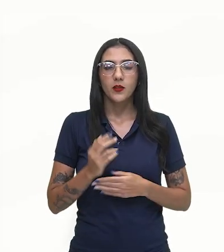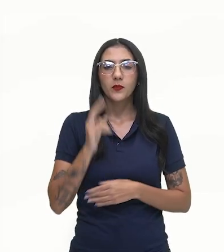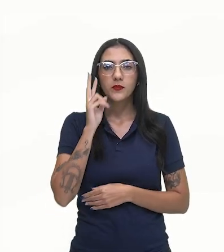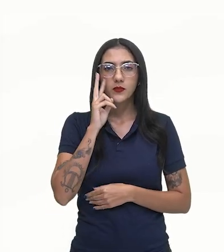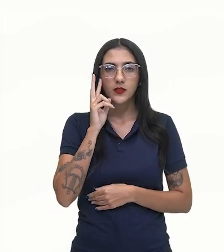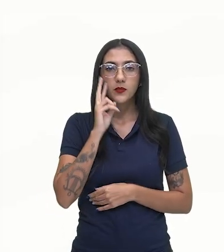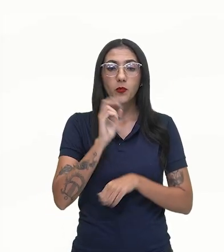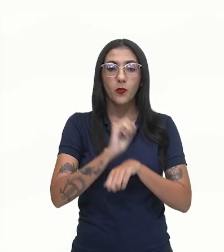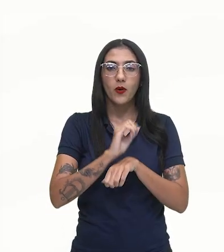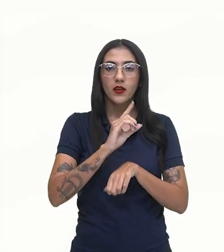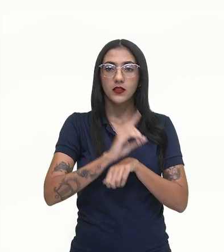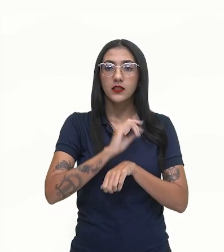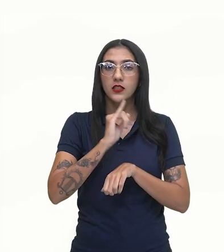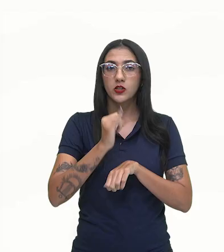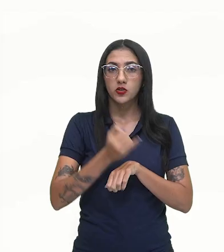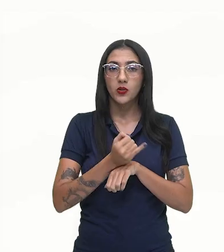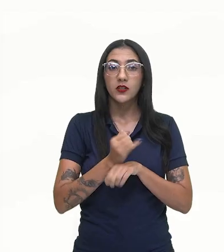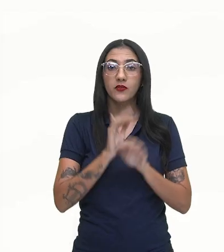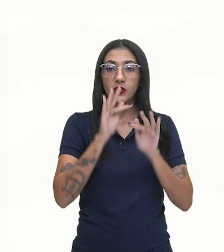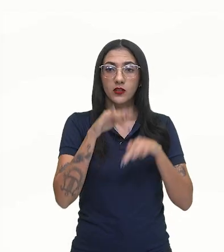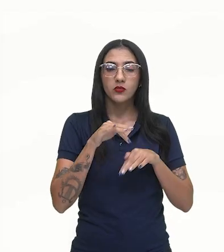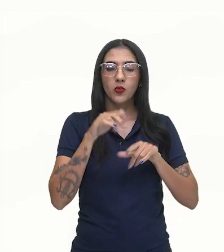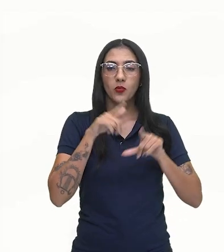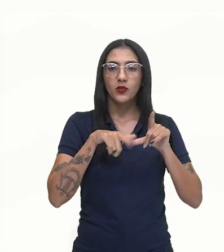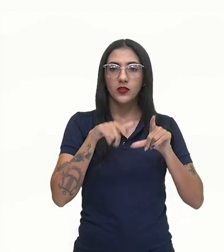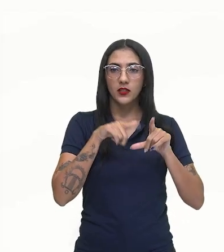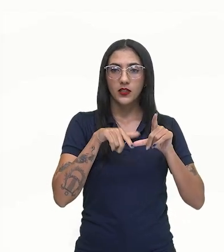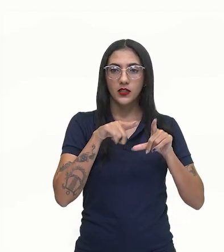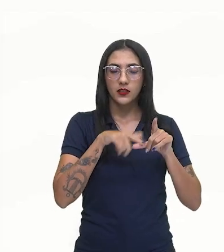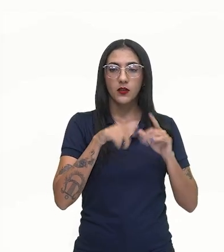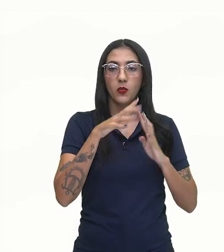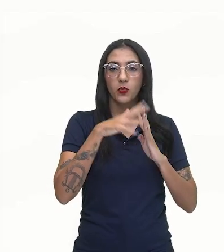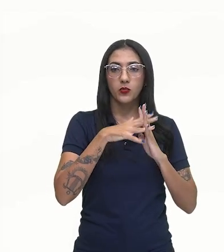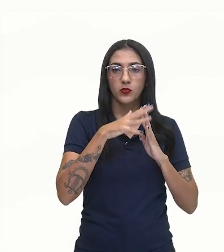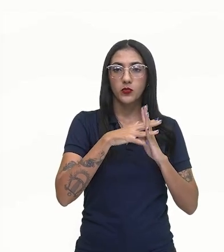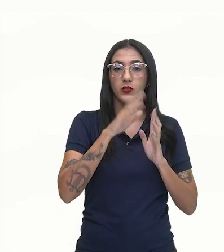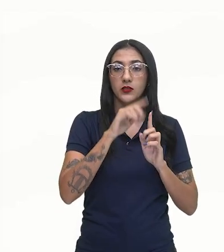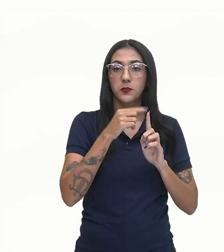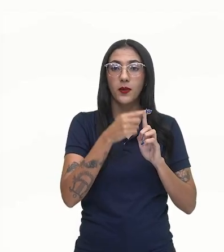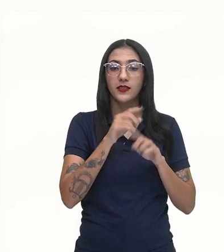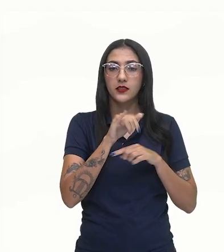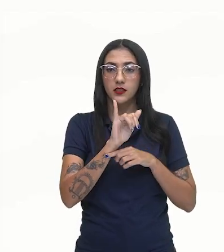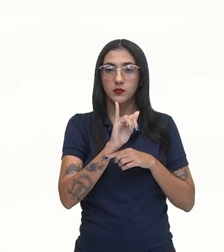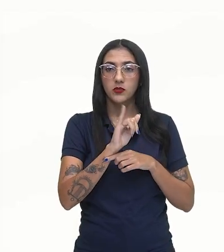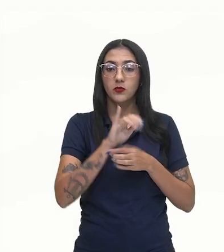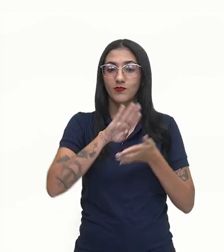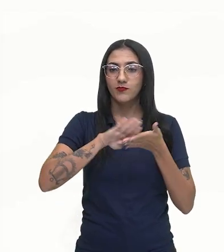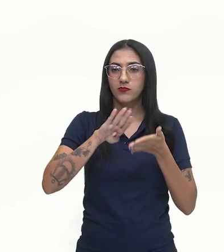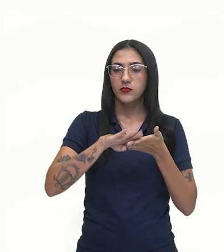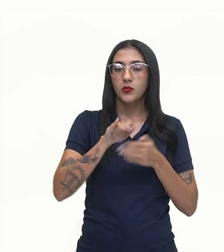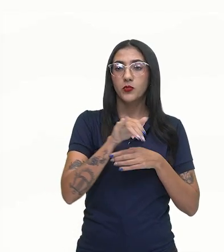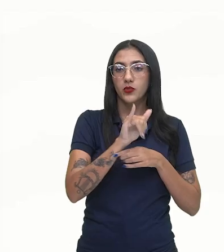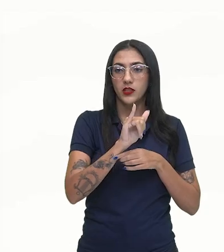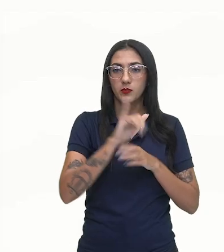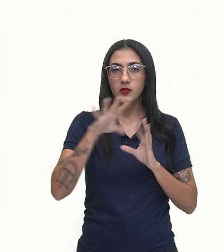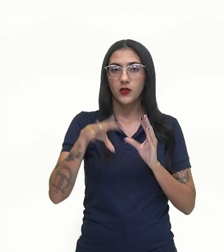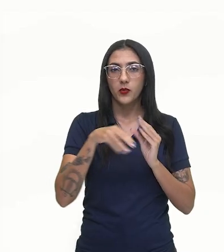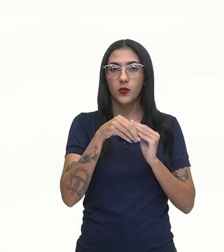O adjetivo terminou em consoante mais y, nós retiramos o y e acrescentamos